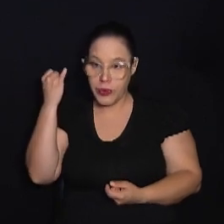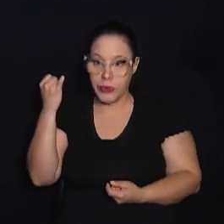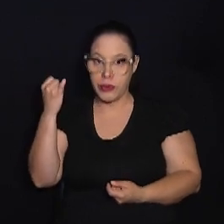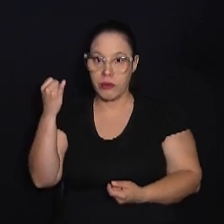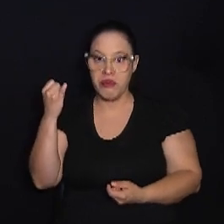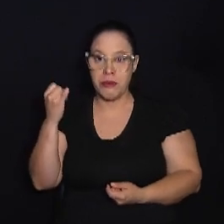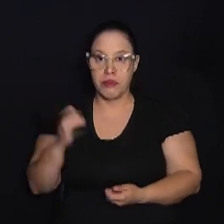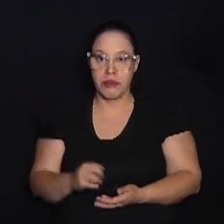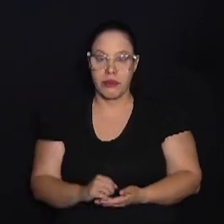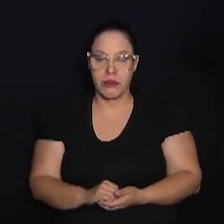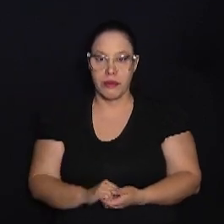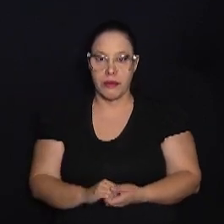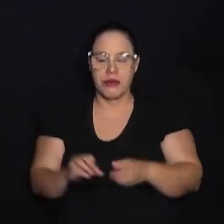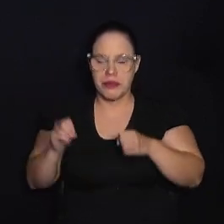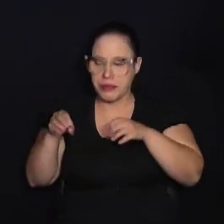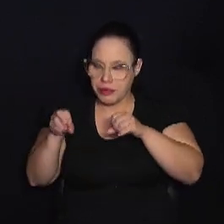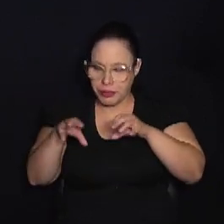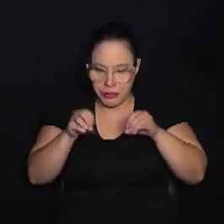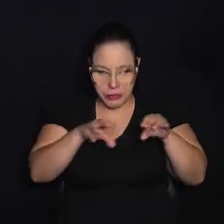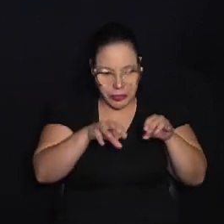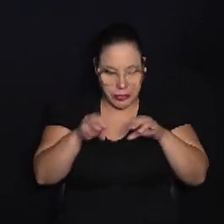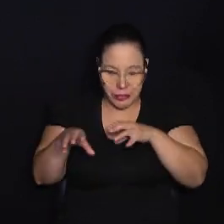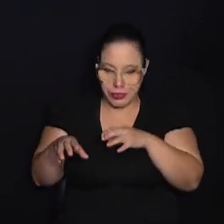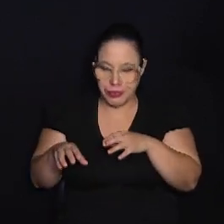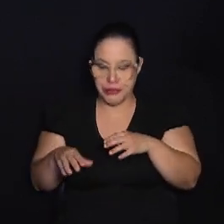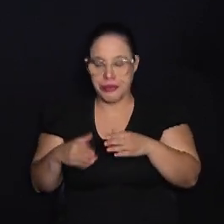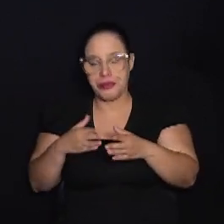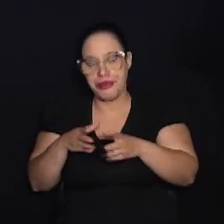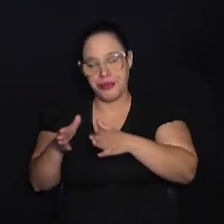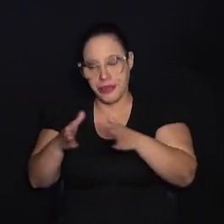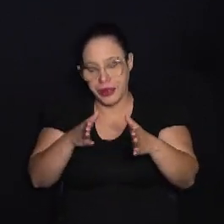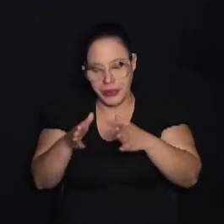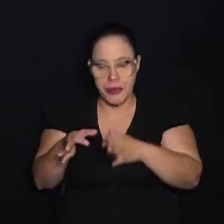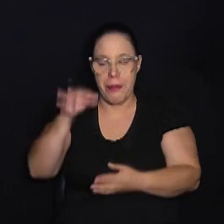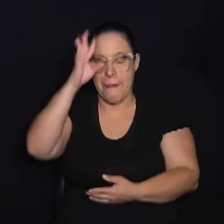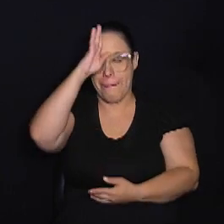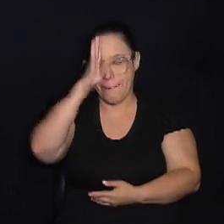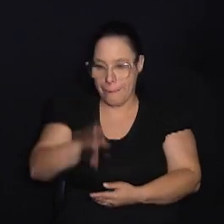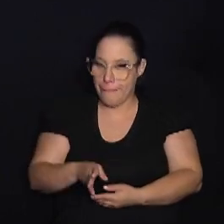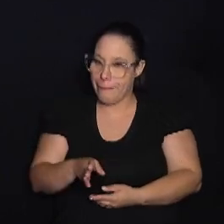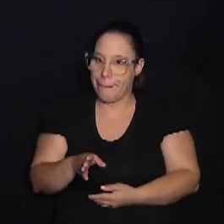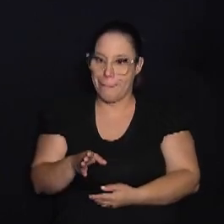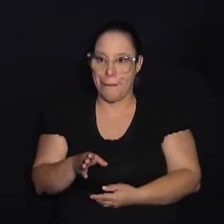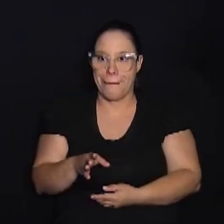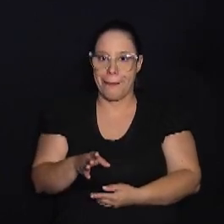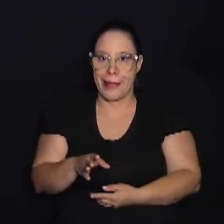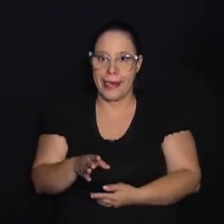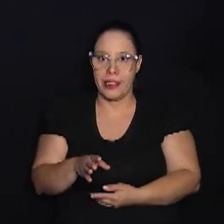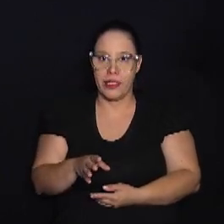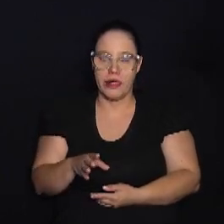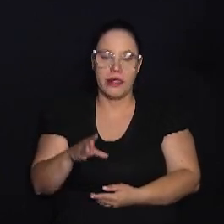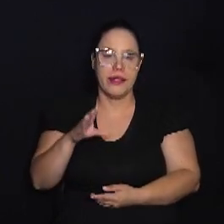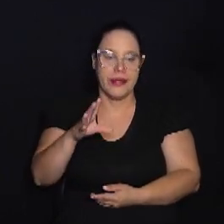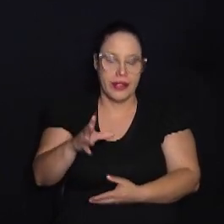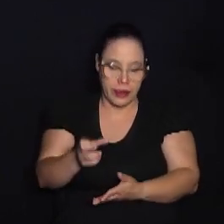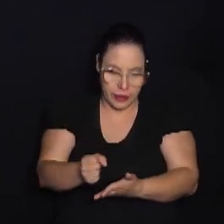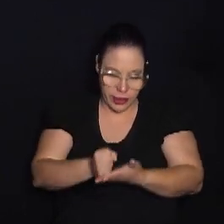informação é o caminho principal para as pessoas se atentarem e para salvar muitas